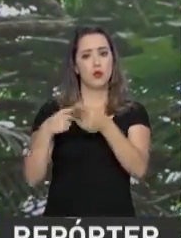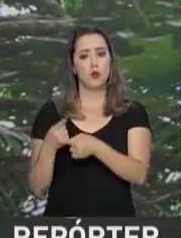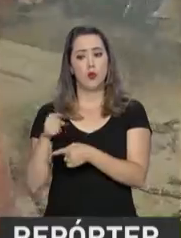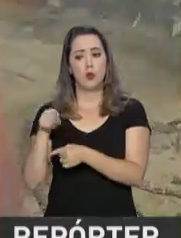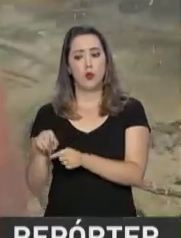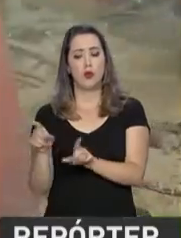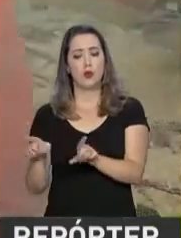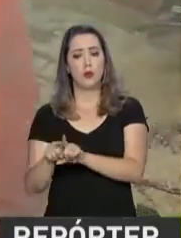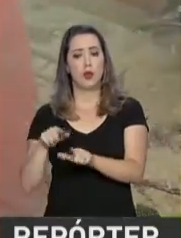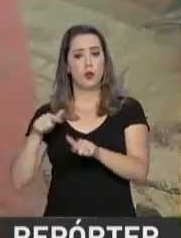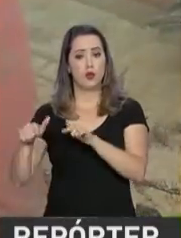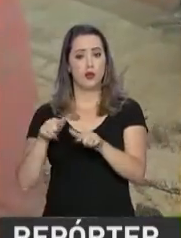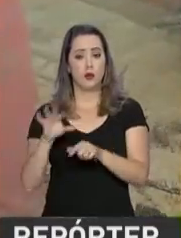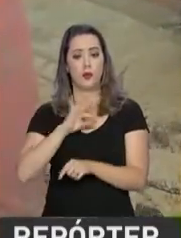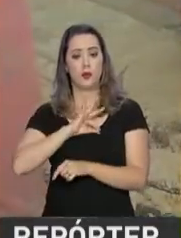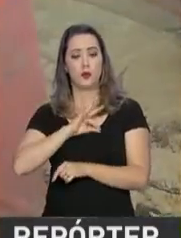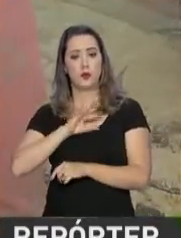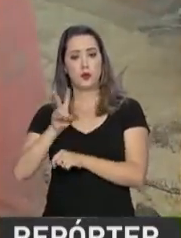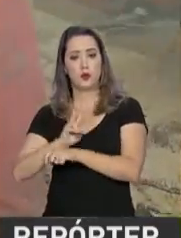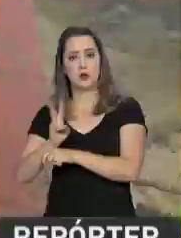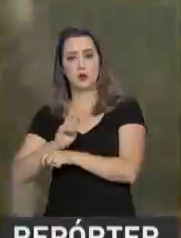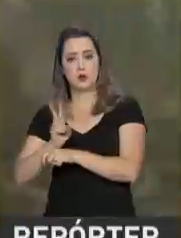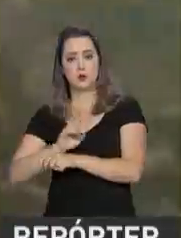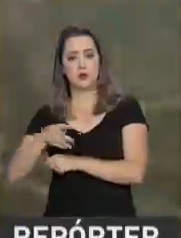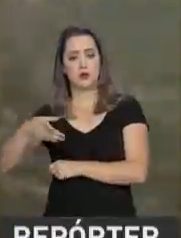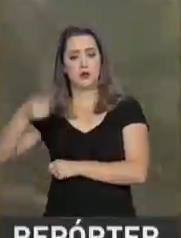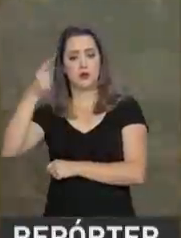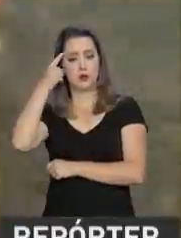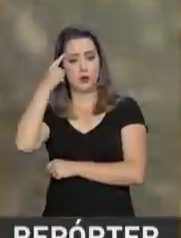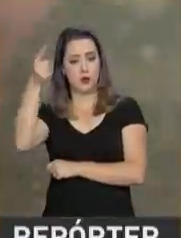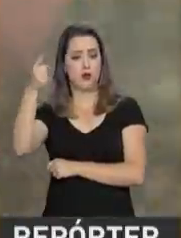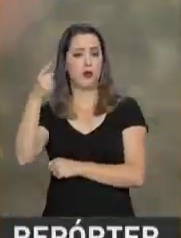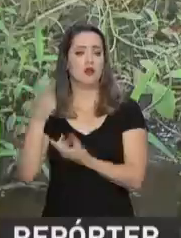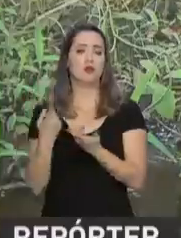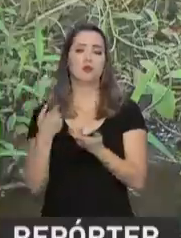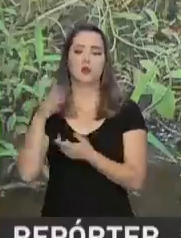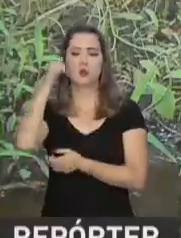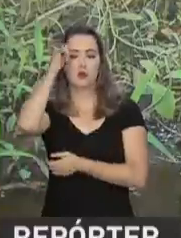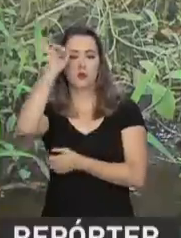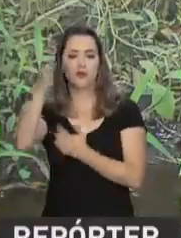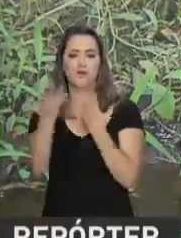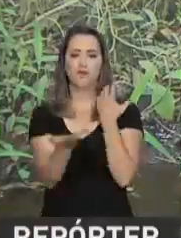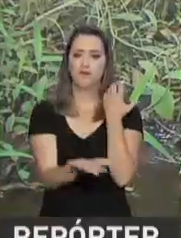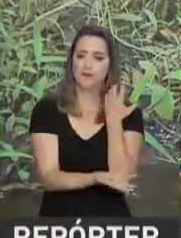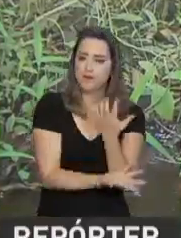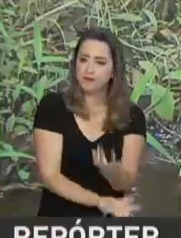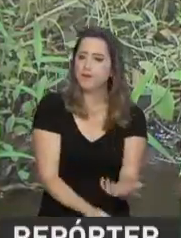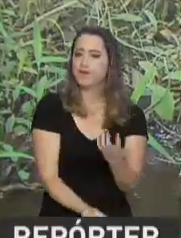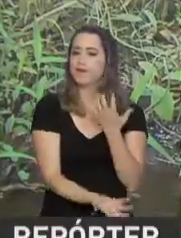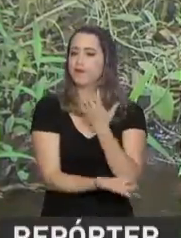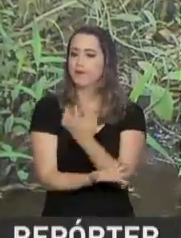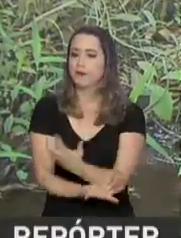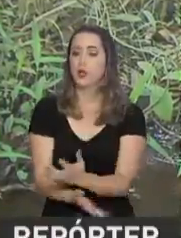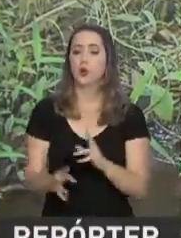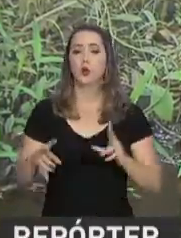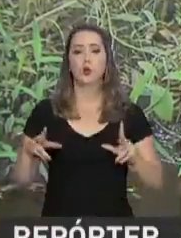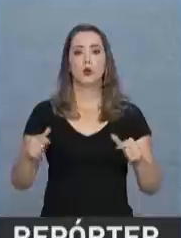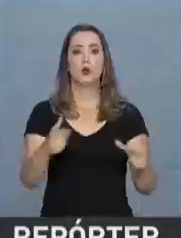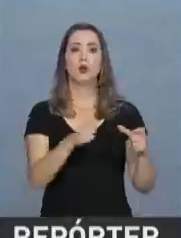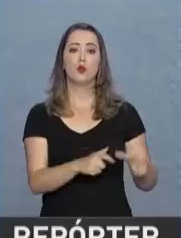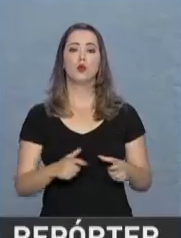inteligência e as operações de combate ao desmatamento ilegal a ação envolve todos os biomas brasileiros